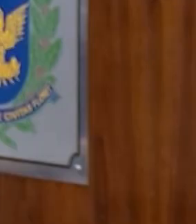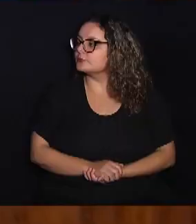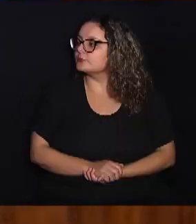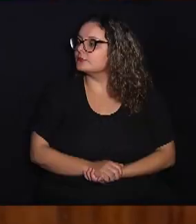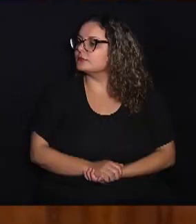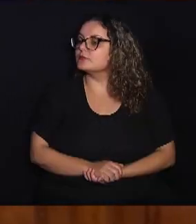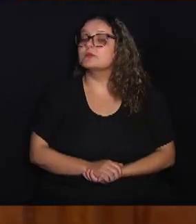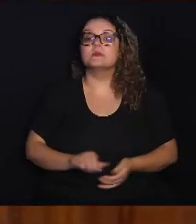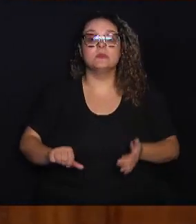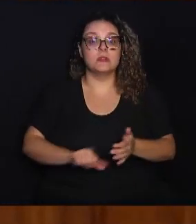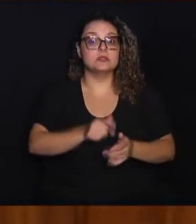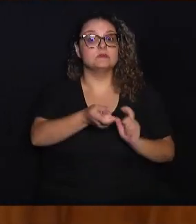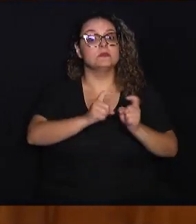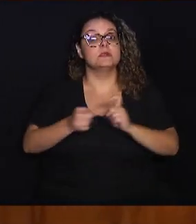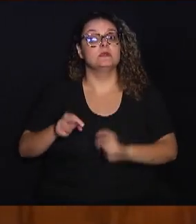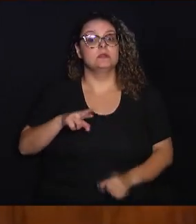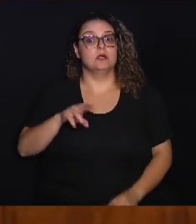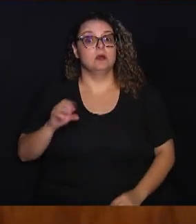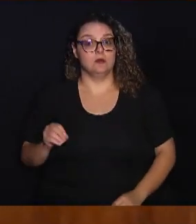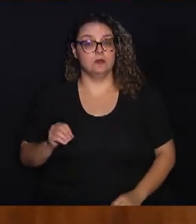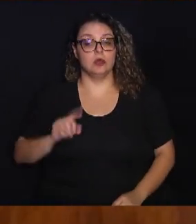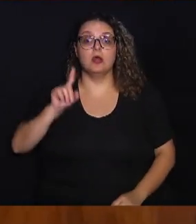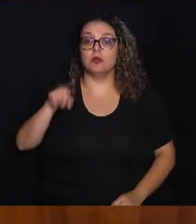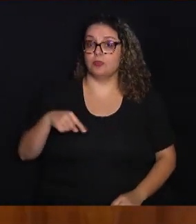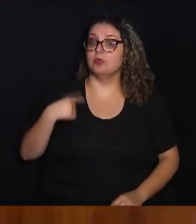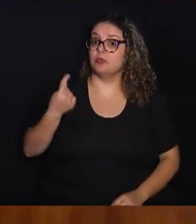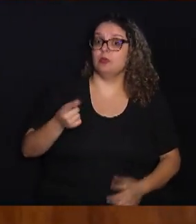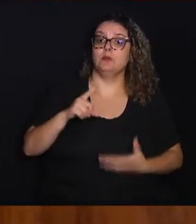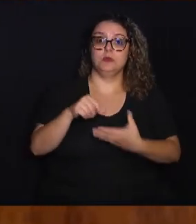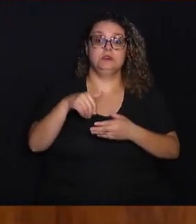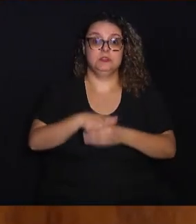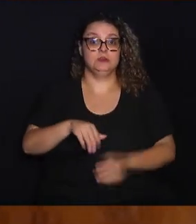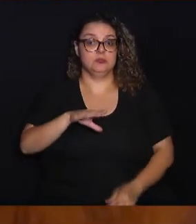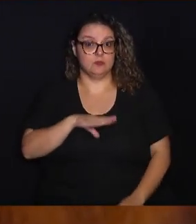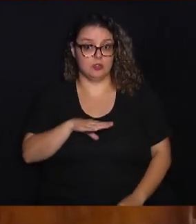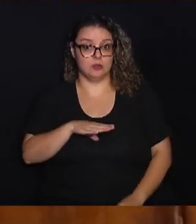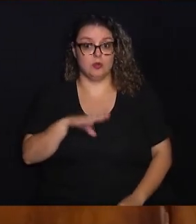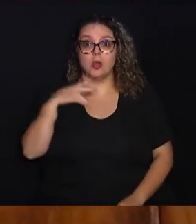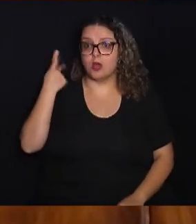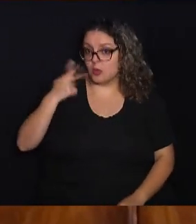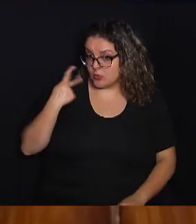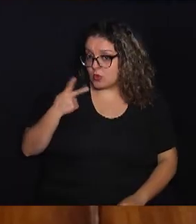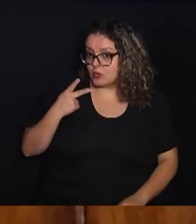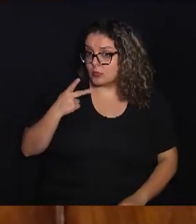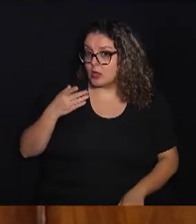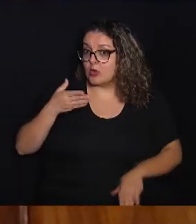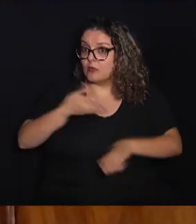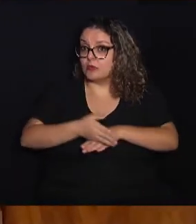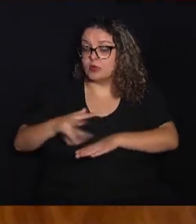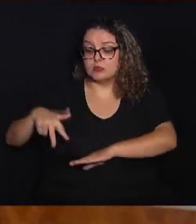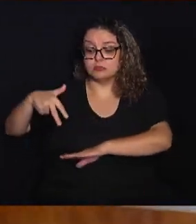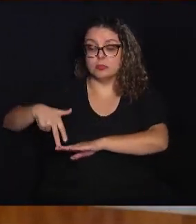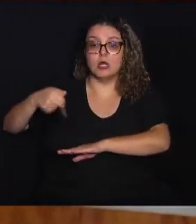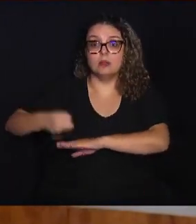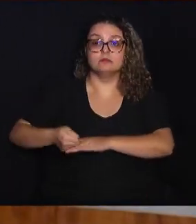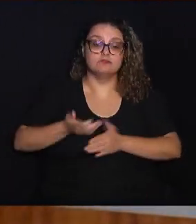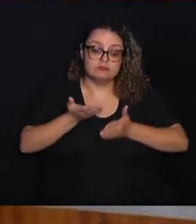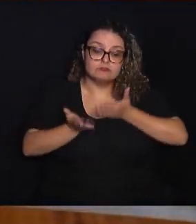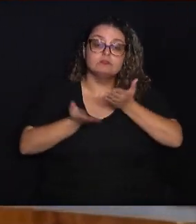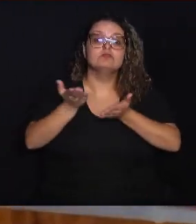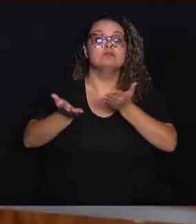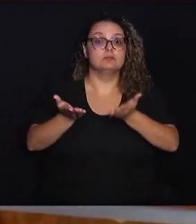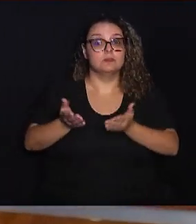nas primeiras reuniões Ordinárias após as eleições municipais os vereadores foram à Tribuna e elogiaram Os